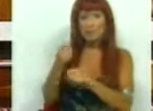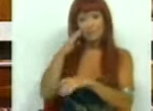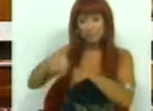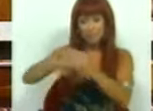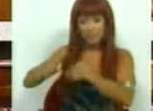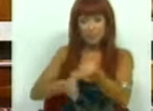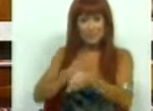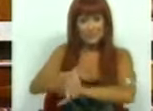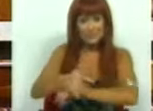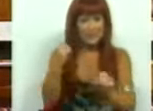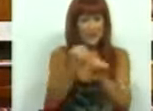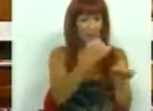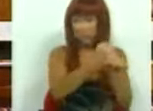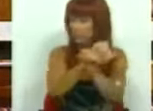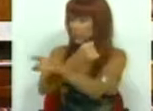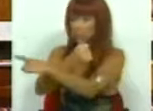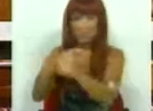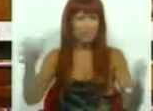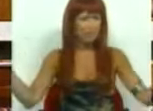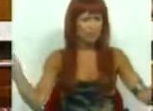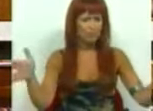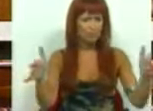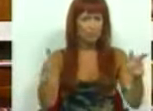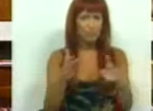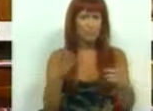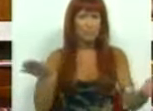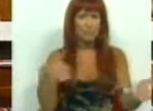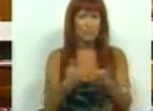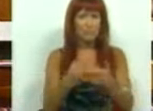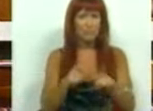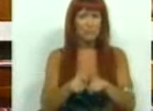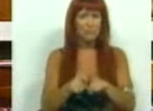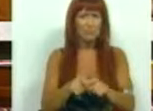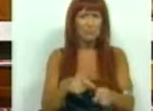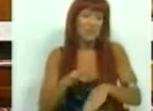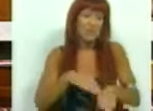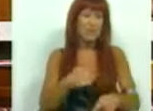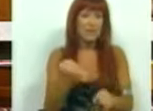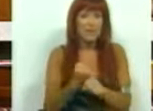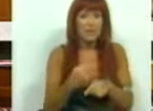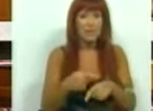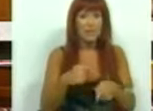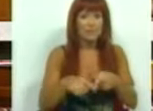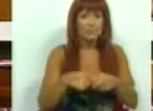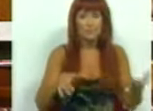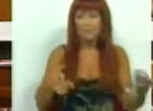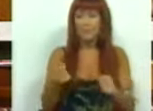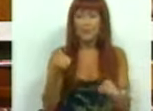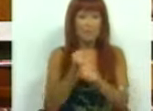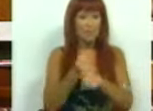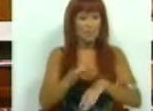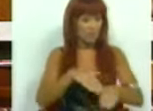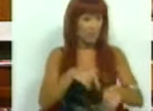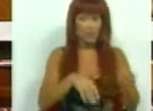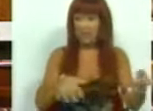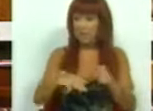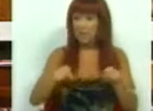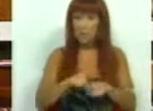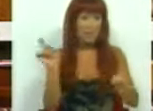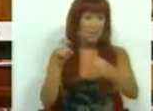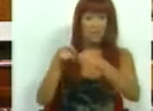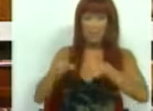prossecução. Estas entidades estão hoje em dia reduzidas a uma mera função de meros prestadores de serviços. Mas estes serviços, que são prestados no âmbito